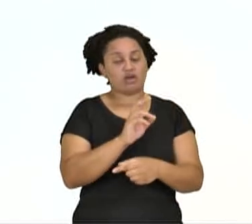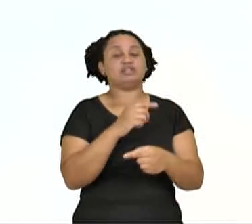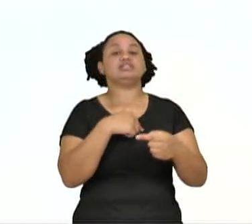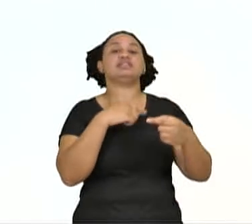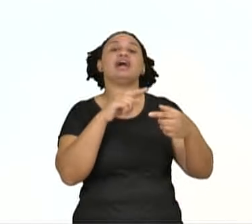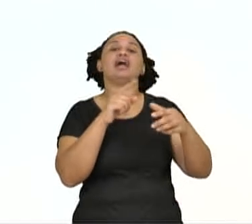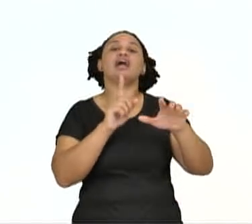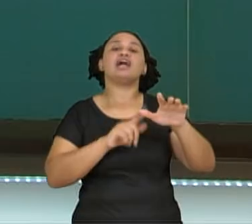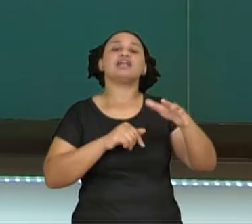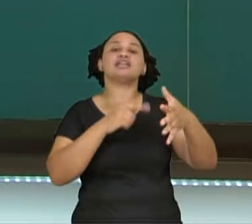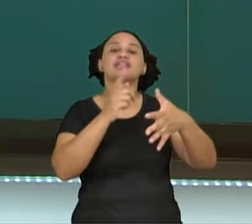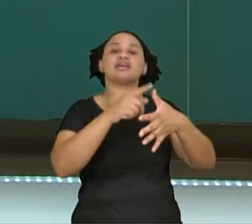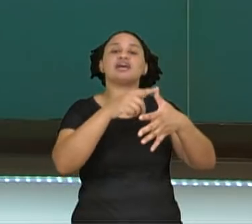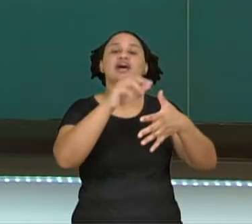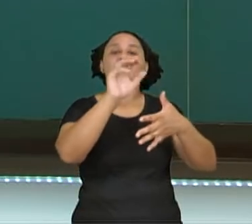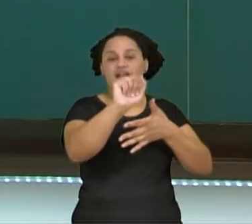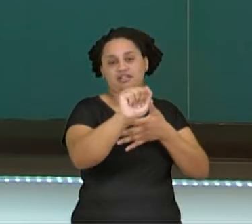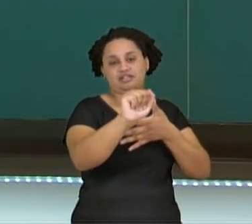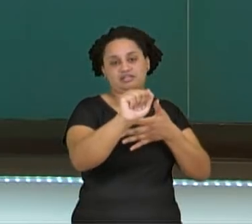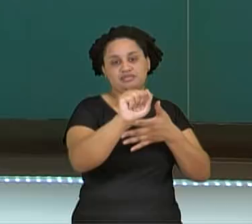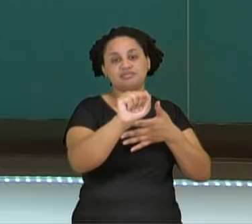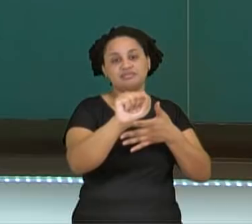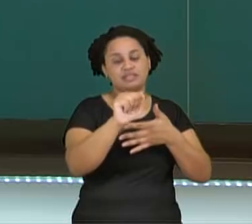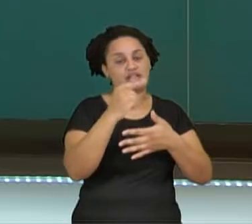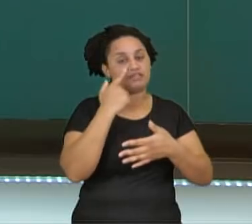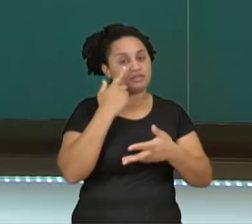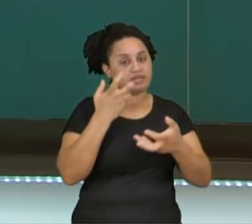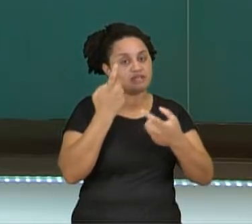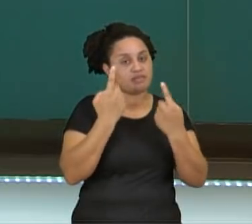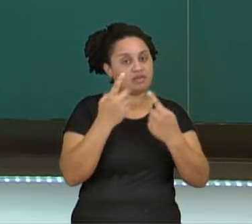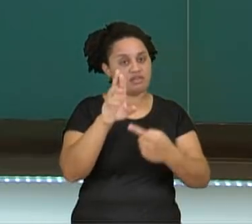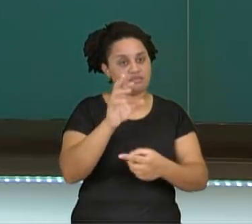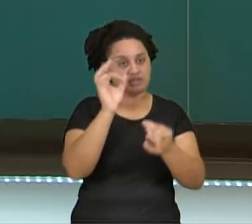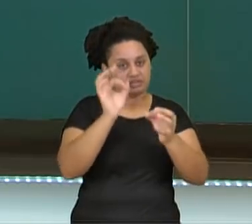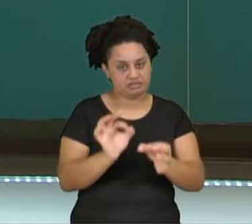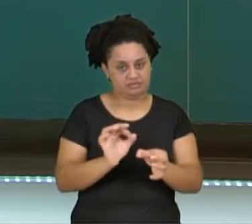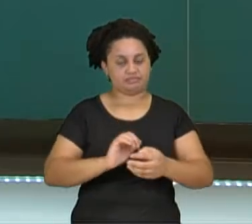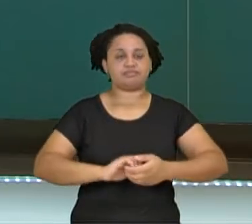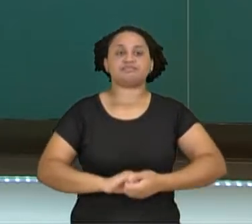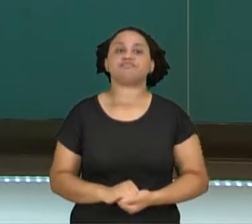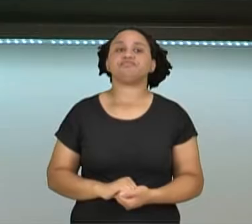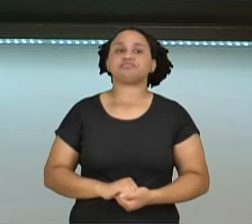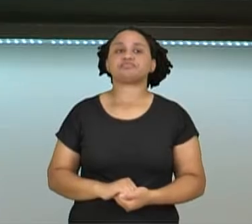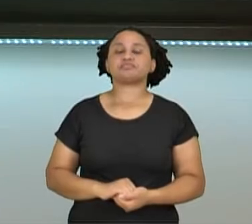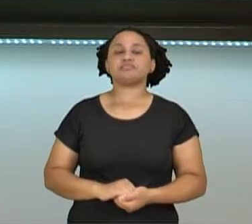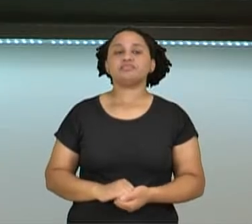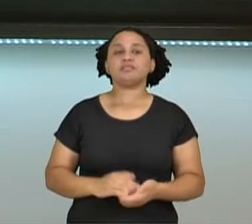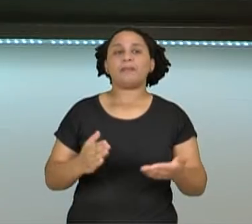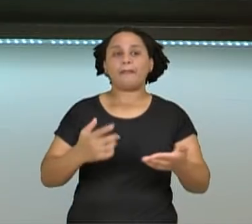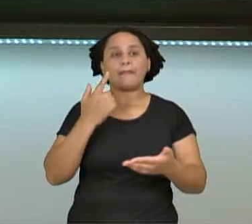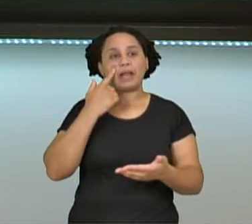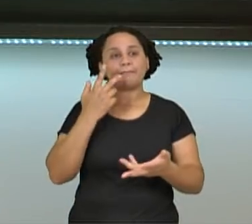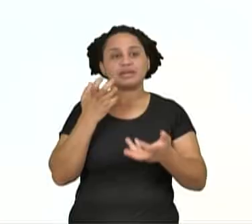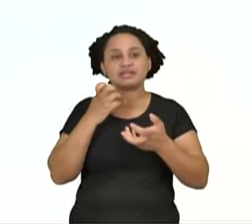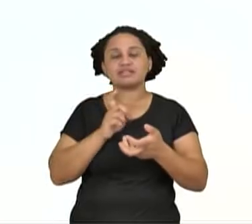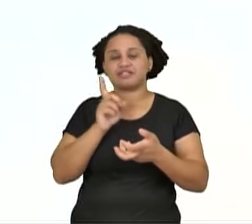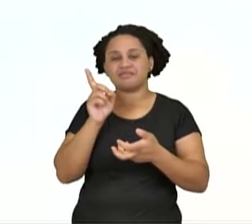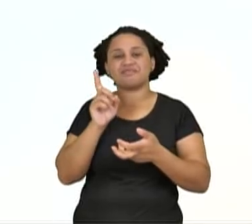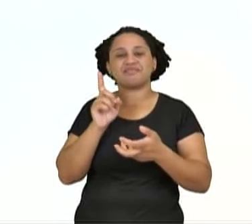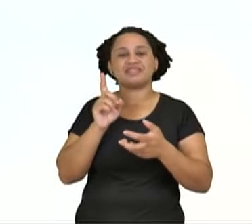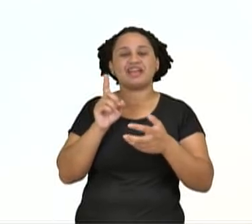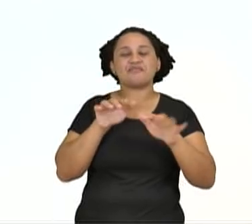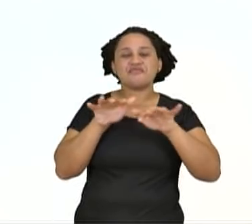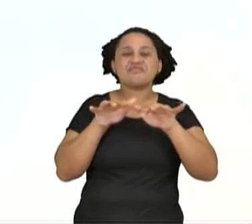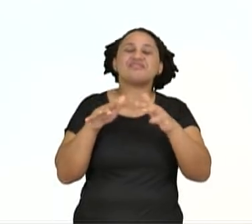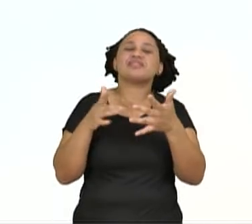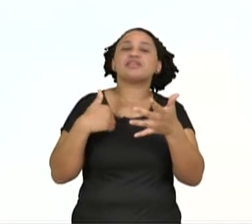qual base se liga com qual, você descobriu a sua resposta correta. Facinho, né? Olha só esse GIF que bonitinho, gente. Mostrando para vocês